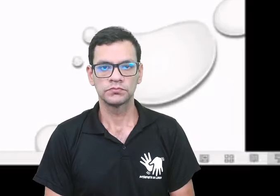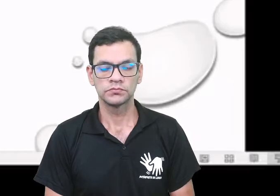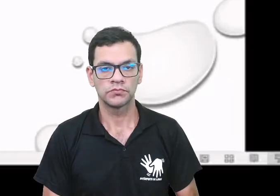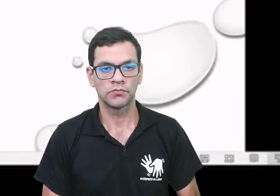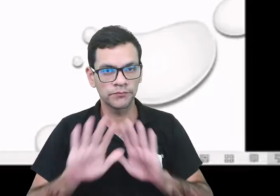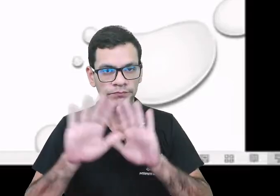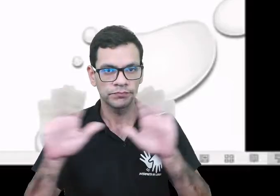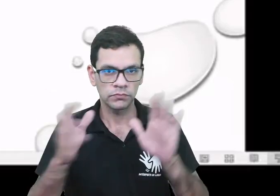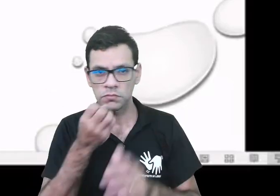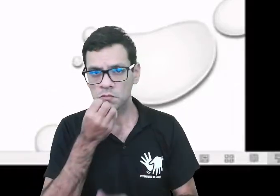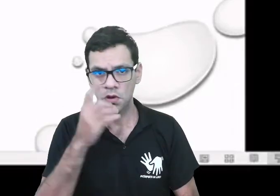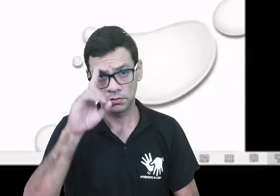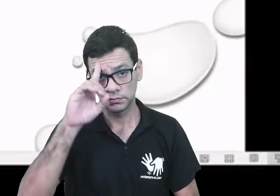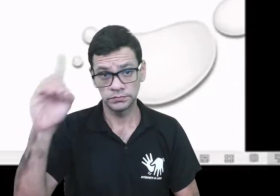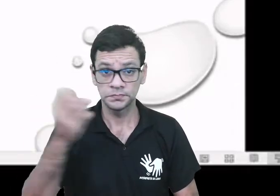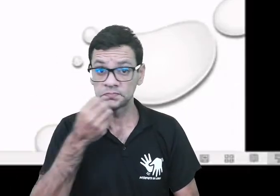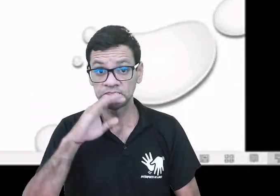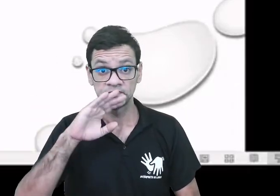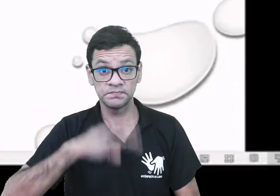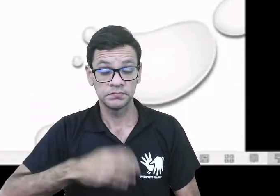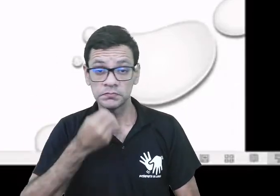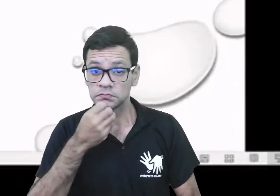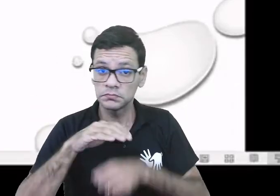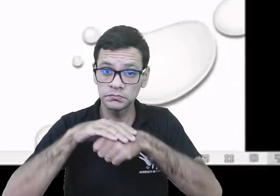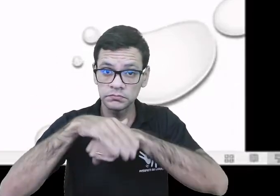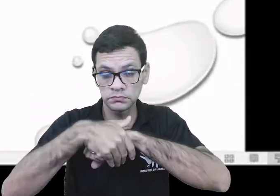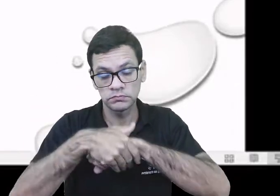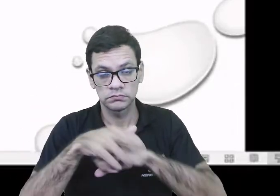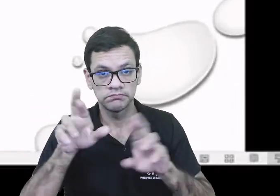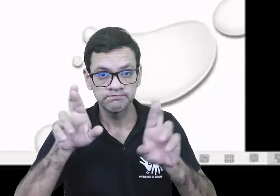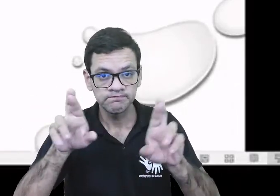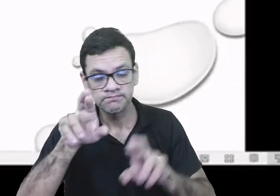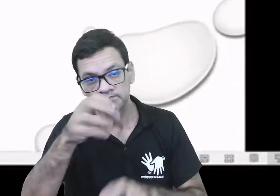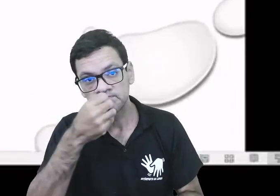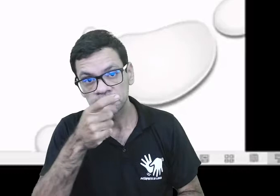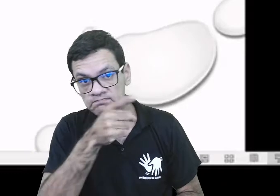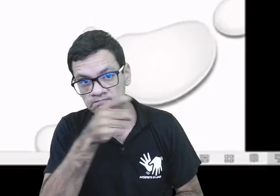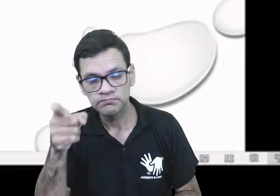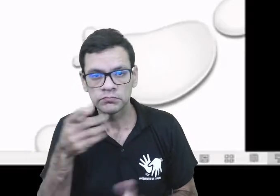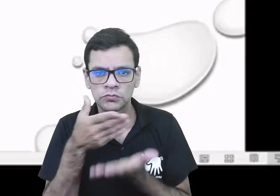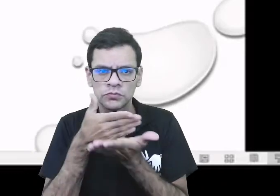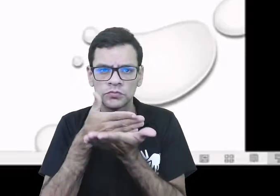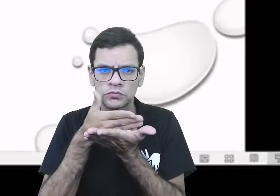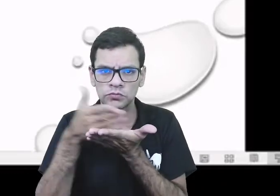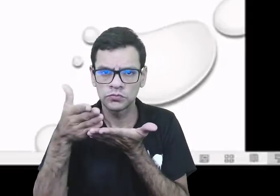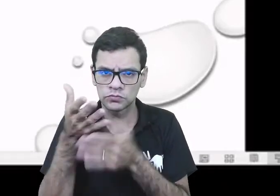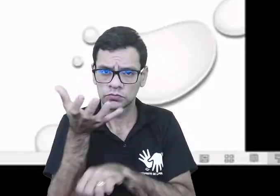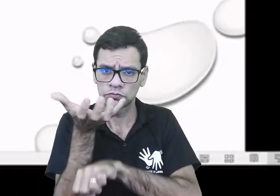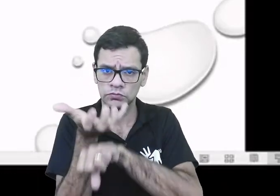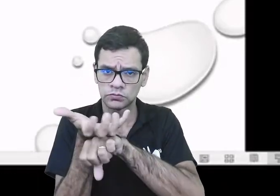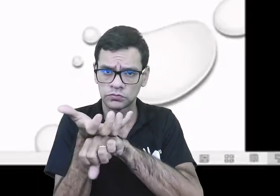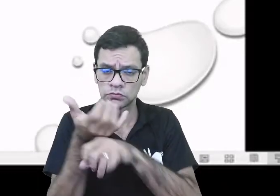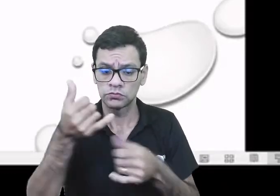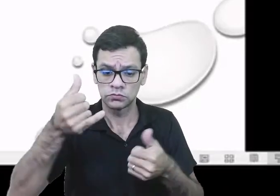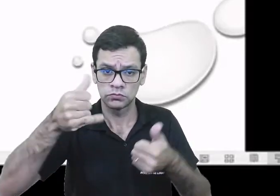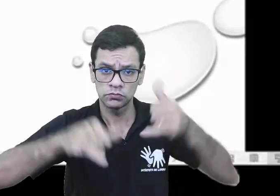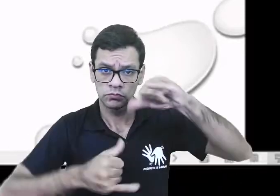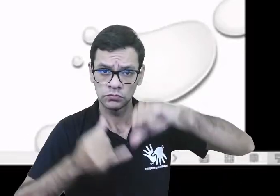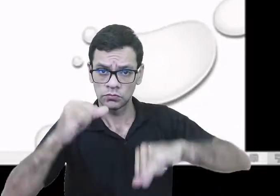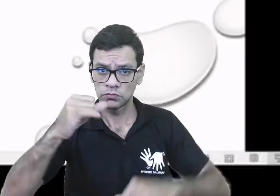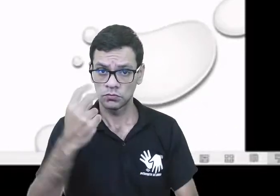tarde, boa noite, tudo bem com vocês? Espero que sim. Bom, a gente vai dar início então à nossa disciplina de Química